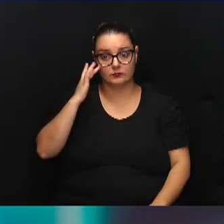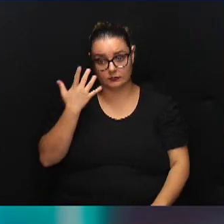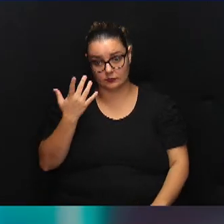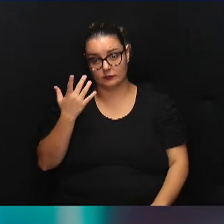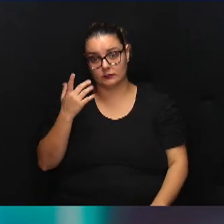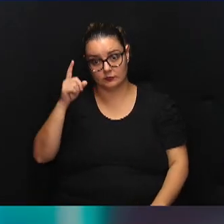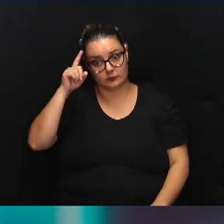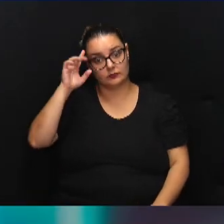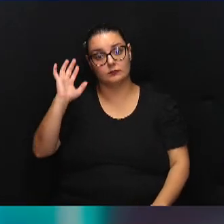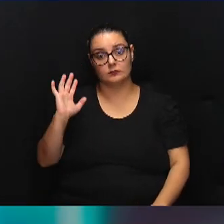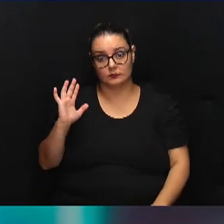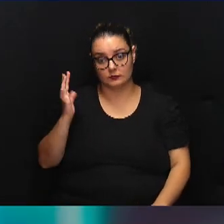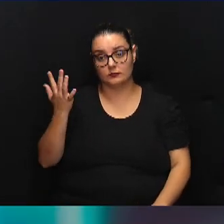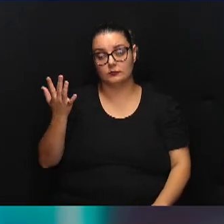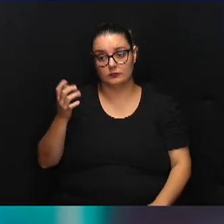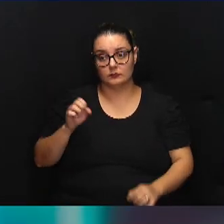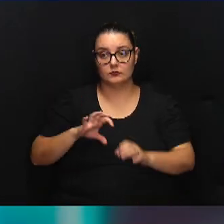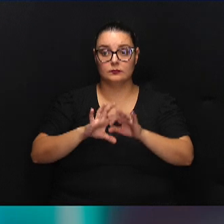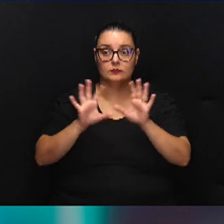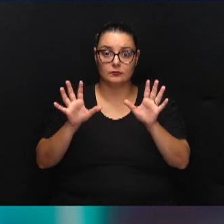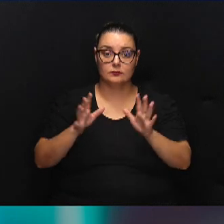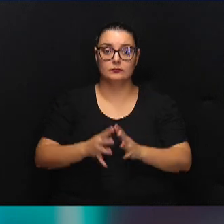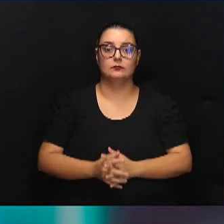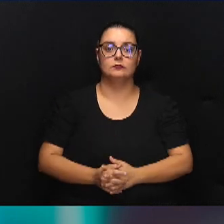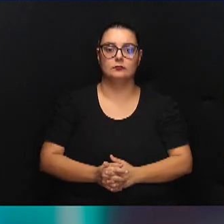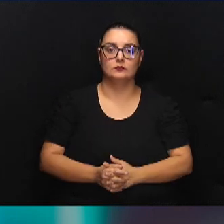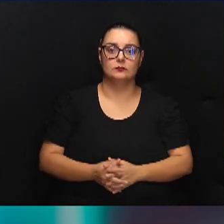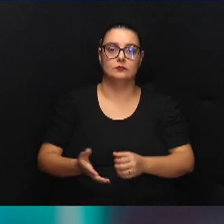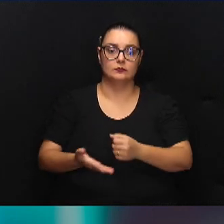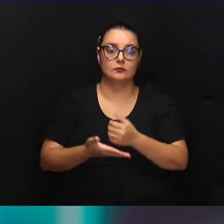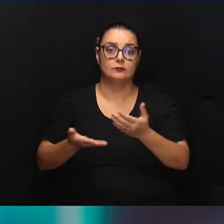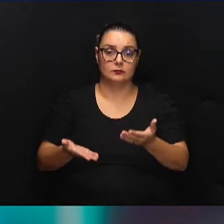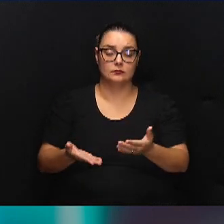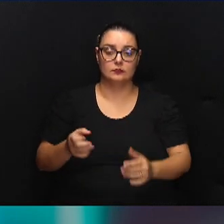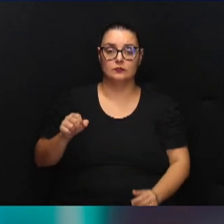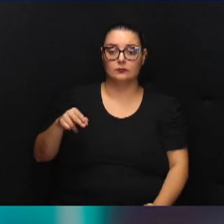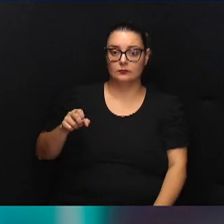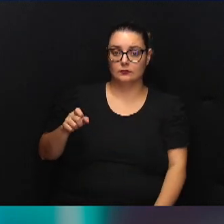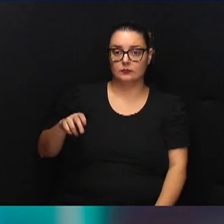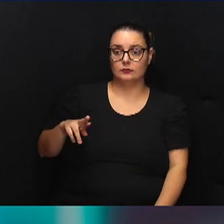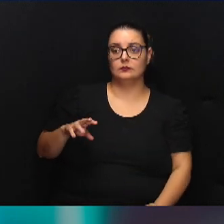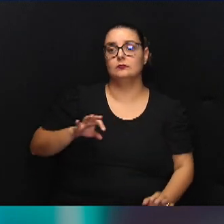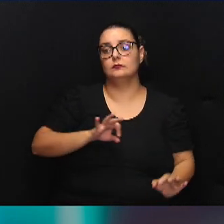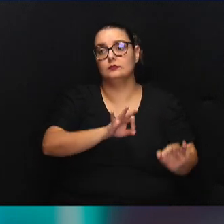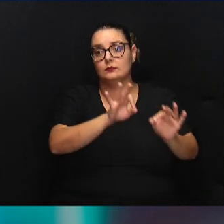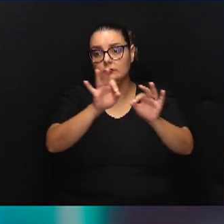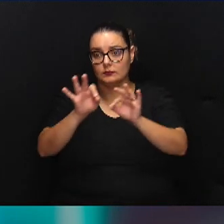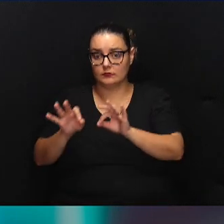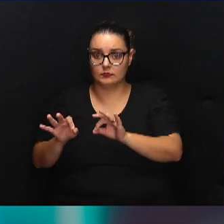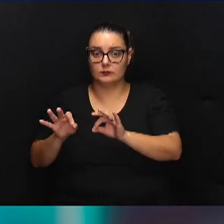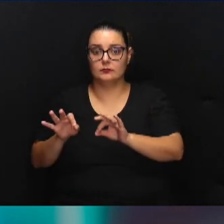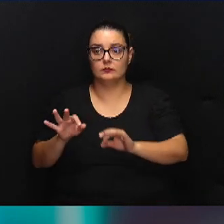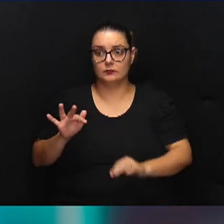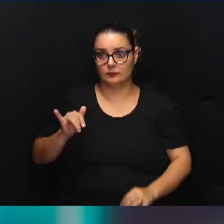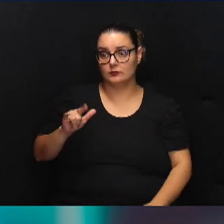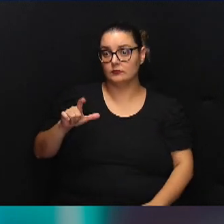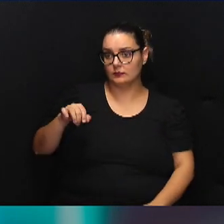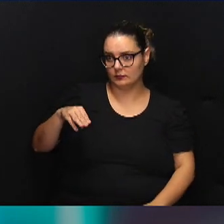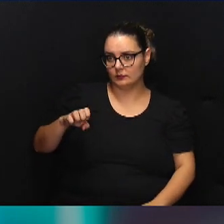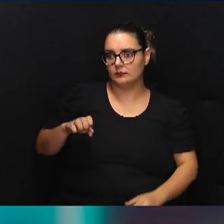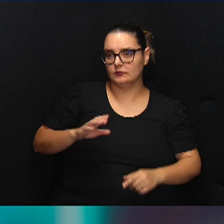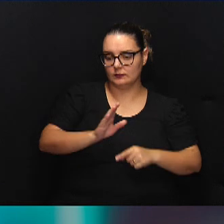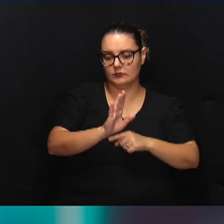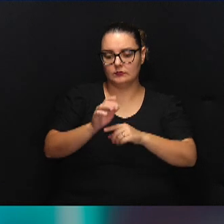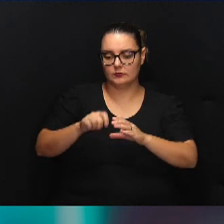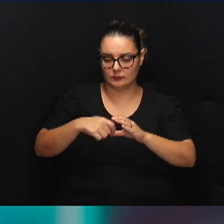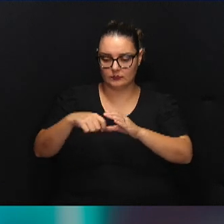ser mais amplamente disponível. Mas, basicamente, é isso. É o sensor, essa monitorização contínua, esse filme de que eu falei, né, para você